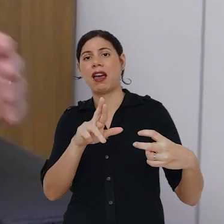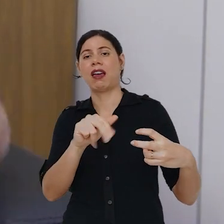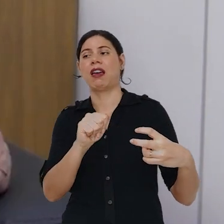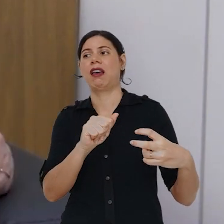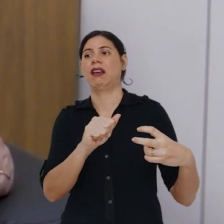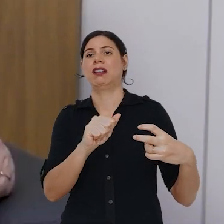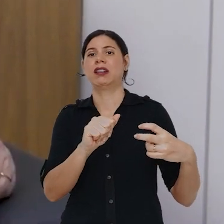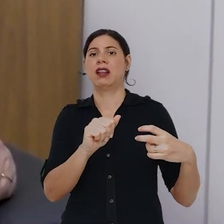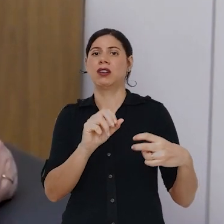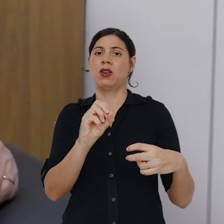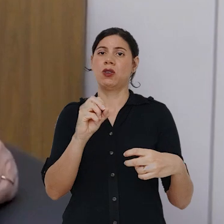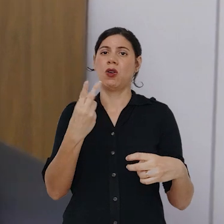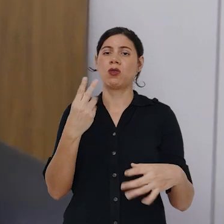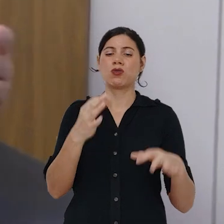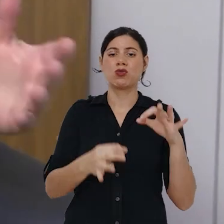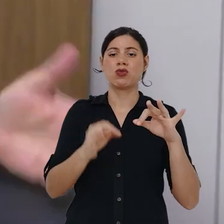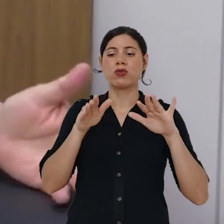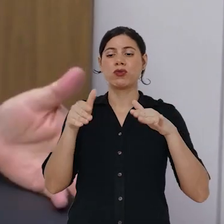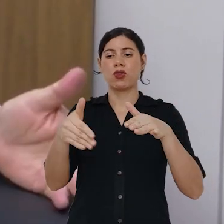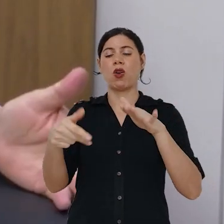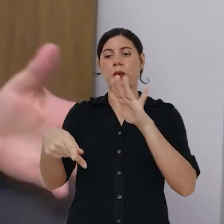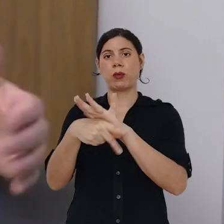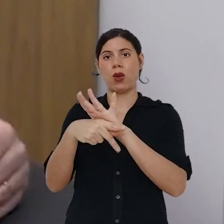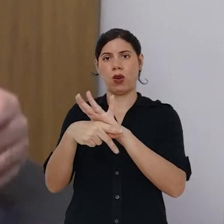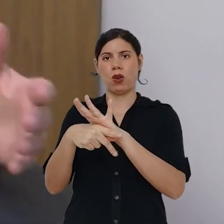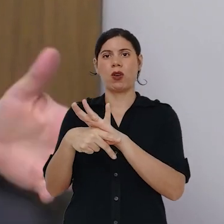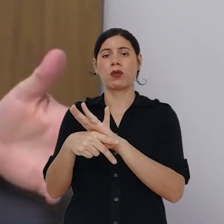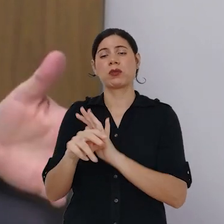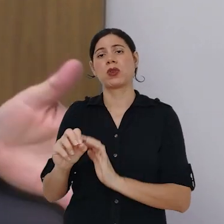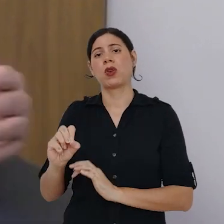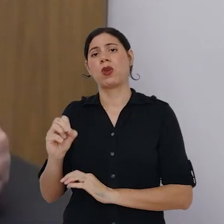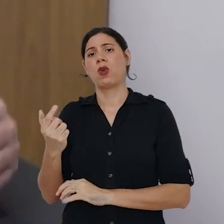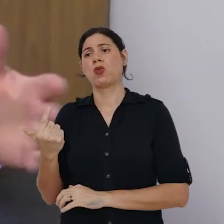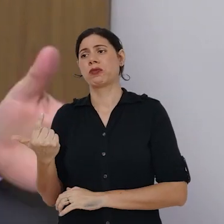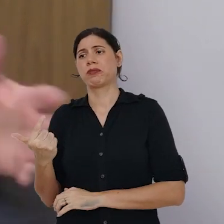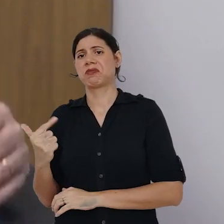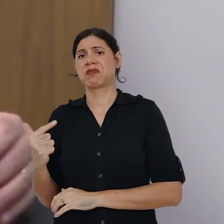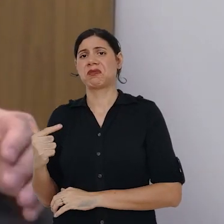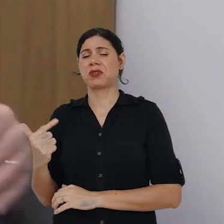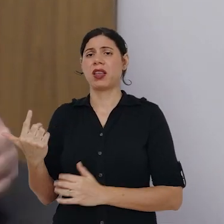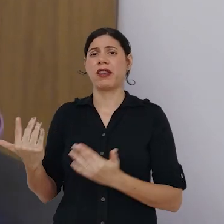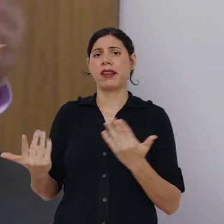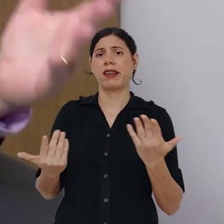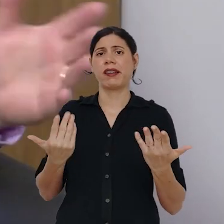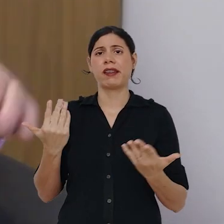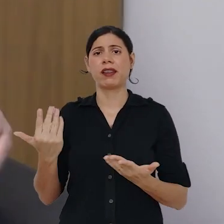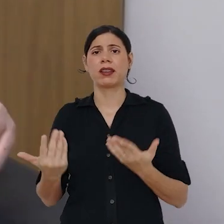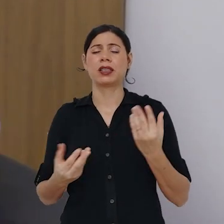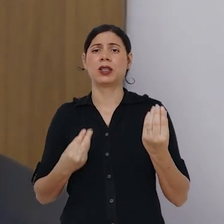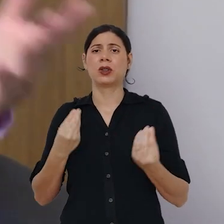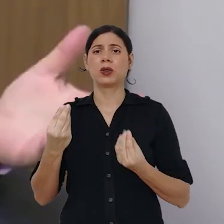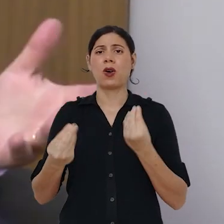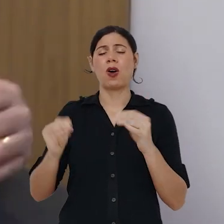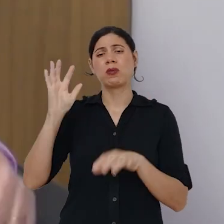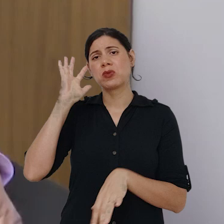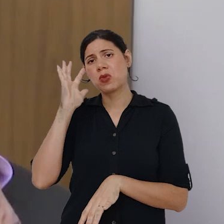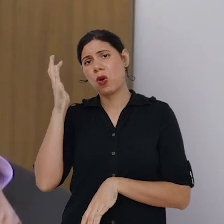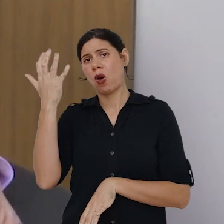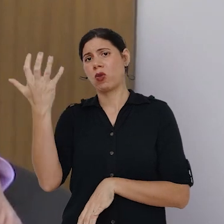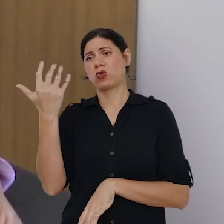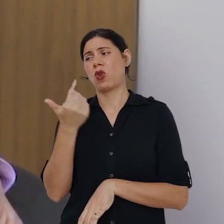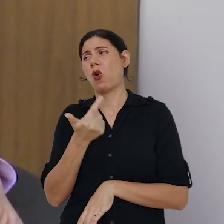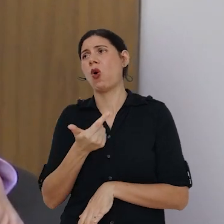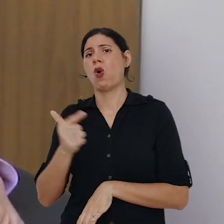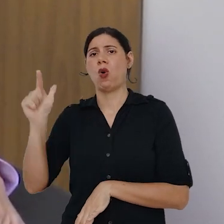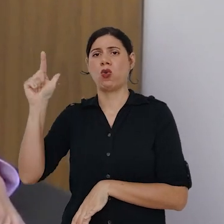especializados nisso, se nós não vamos ter juízos especializados, se teremos soluções outras que não